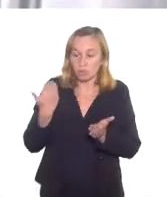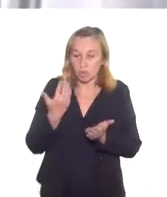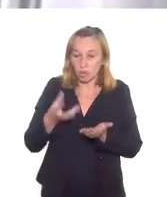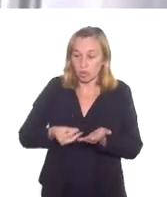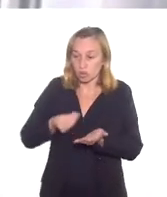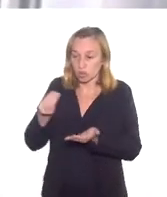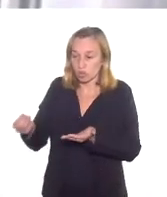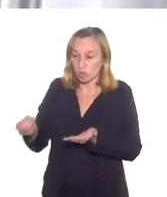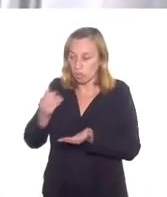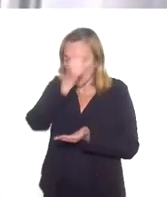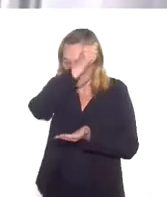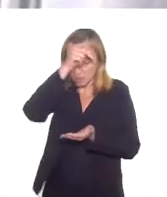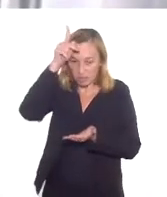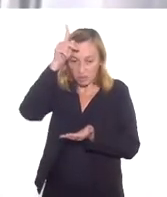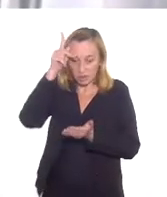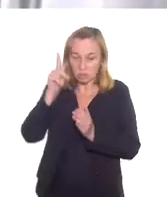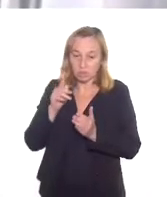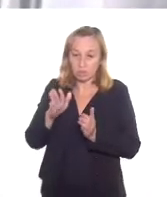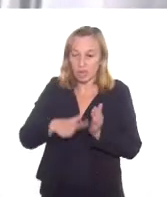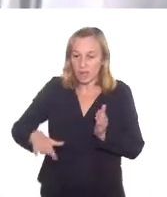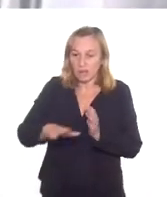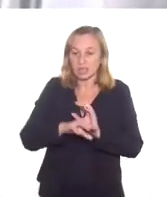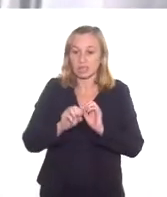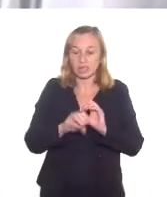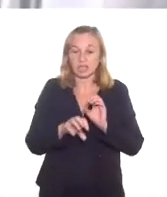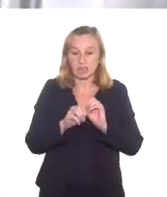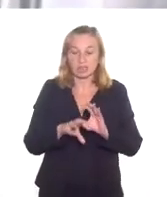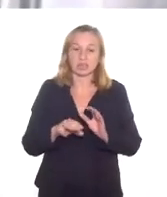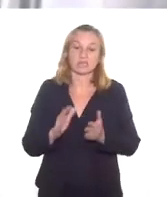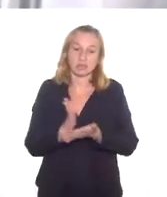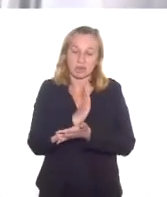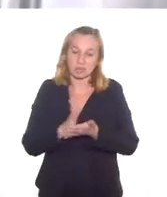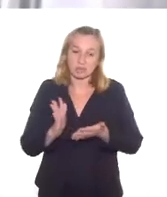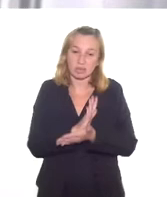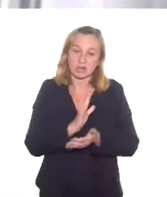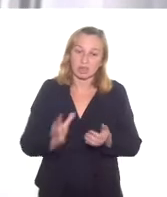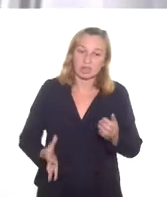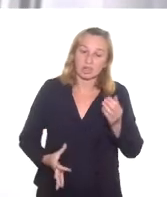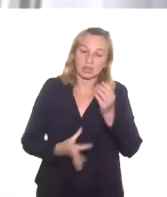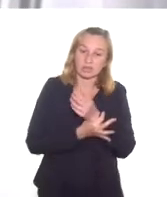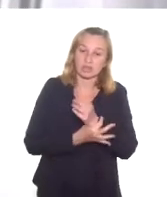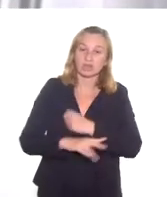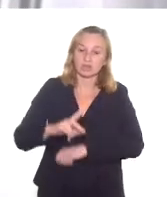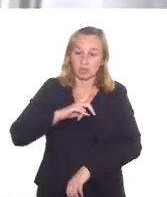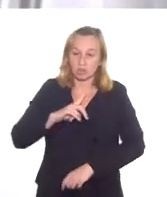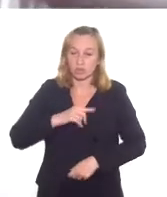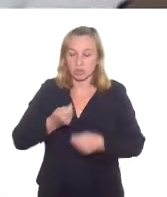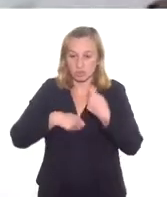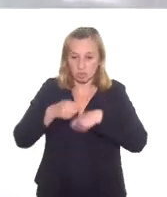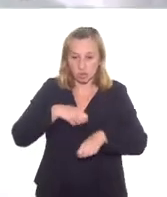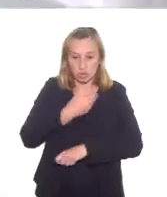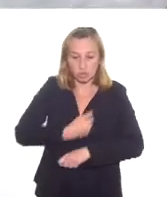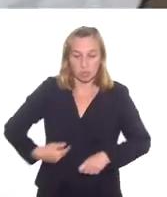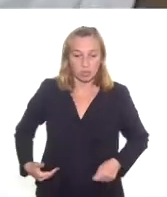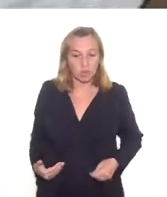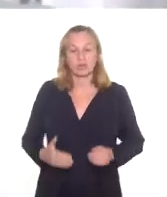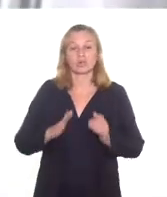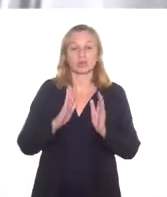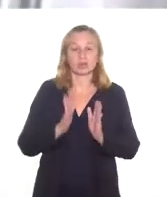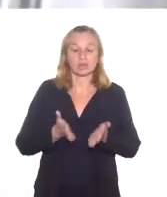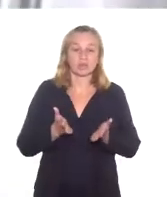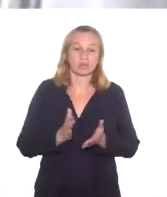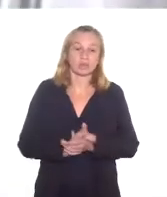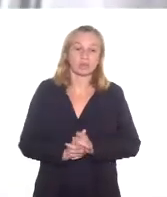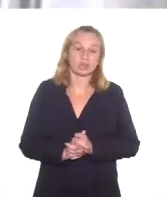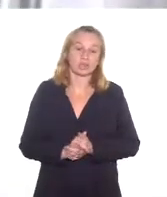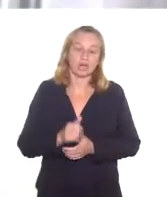das tentativas da especulação imobiliária, muitas vezes protegidas pelos próprios administradores públicos. É o caso, inclusive, do que aconteceu nesse momento,